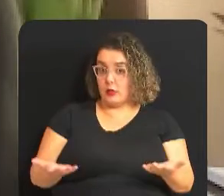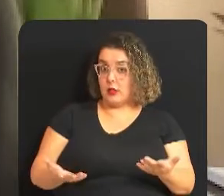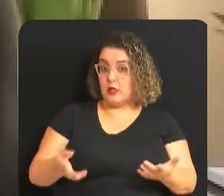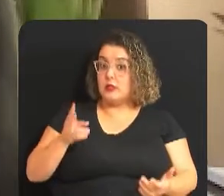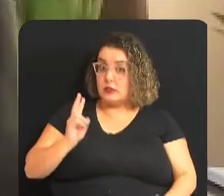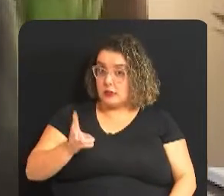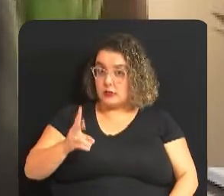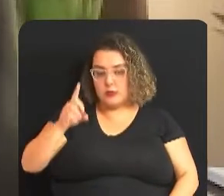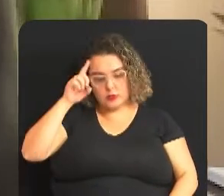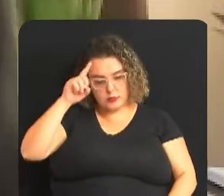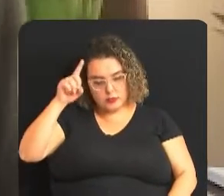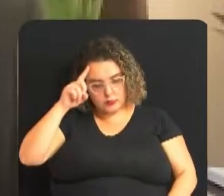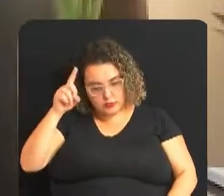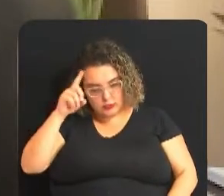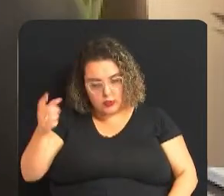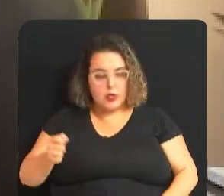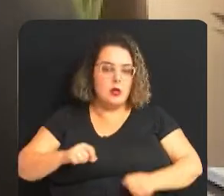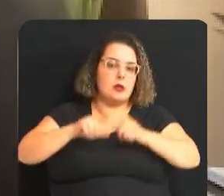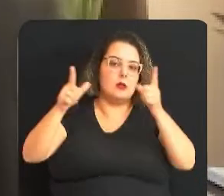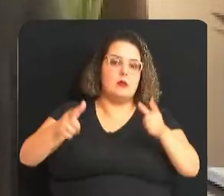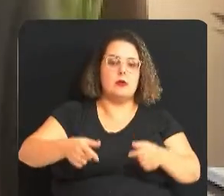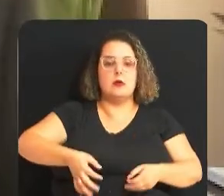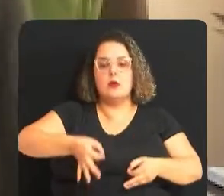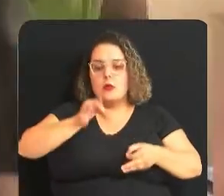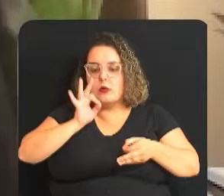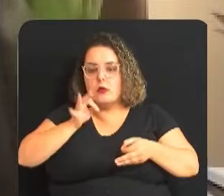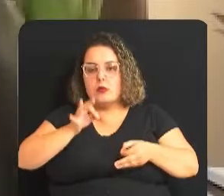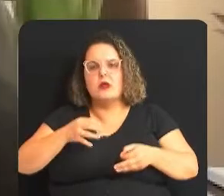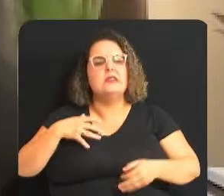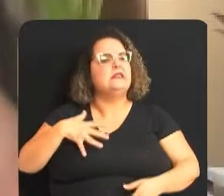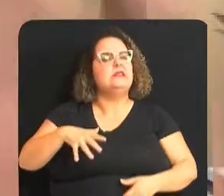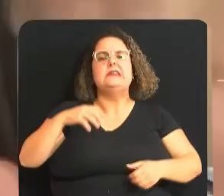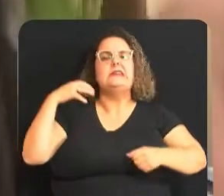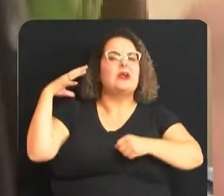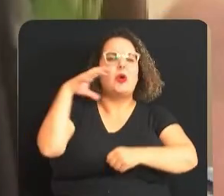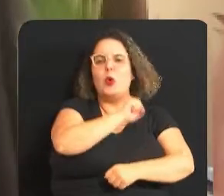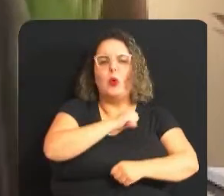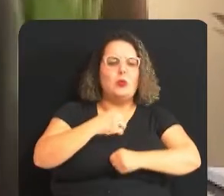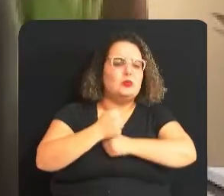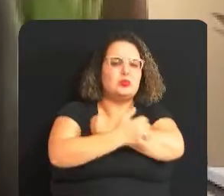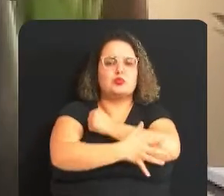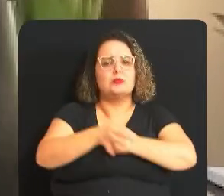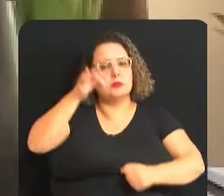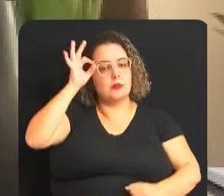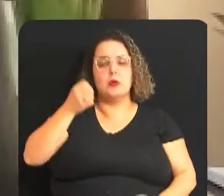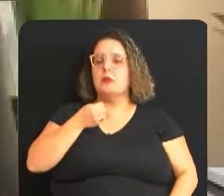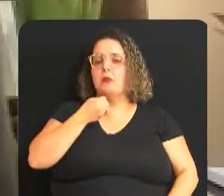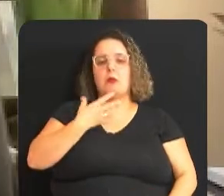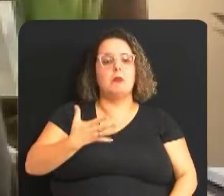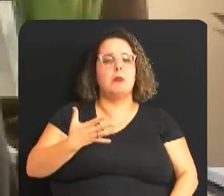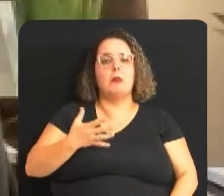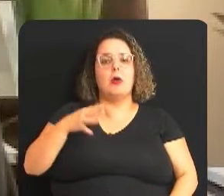todo dia de manhã, nossa, eu levantei, fui tomar um cafezinho, já deu vontade, corro no banheiro e passei o dia bem. Tá ótimo, é isso que eu